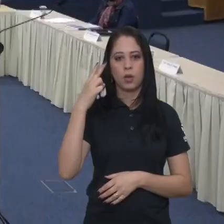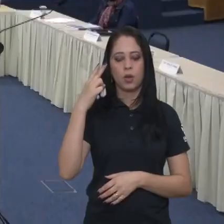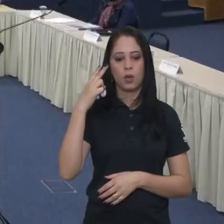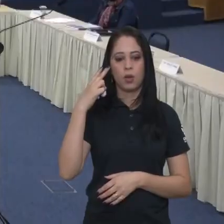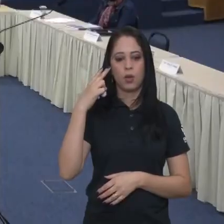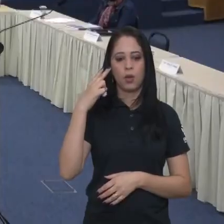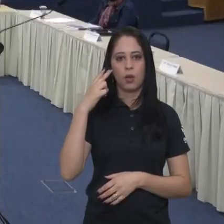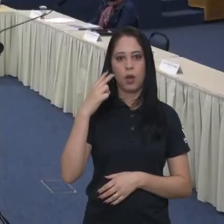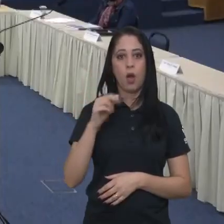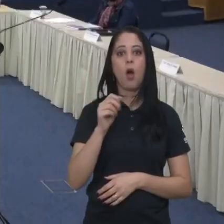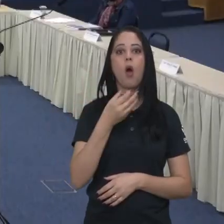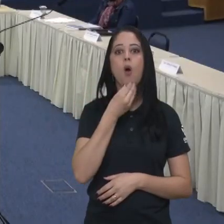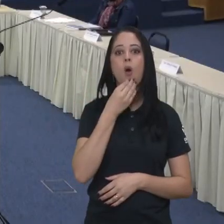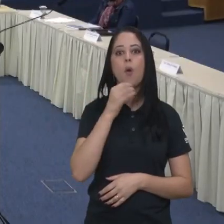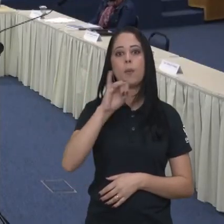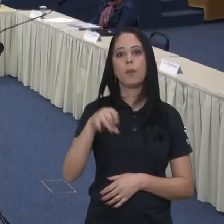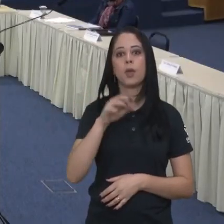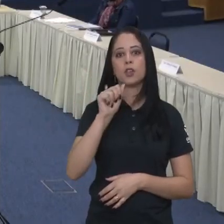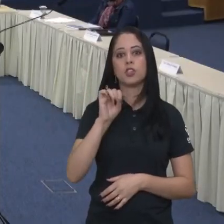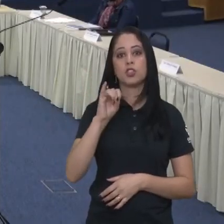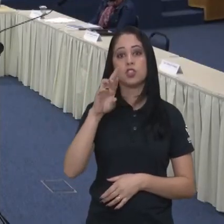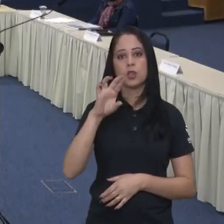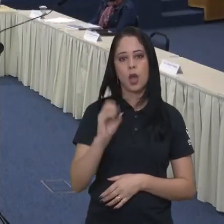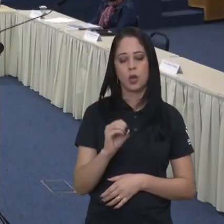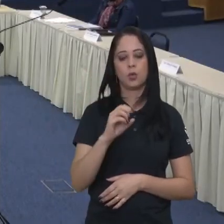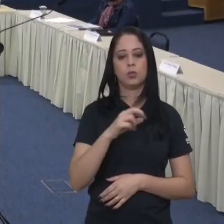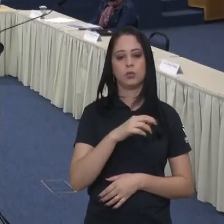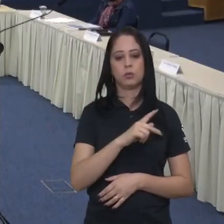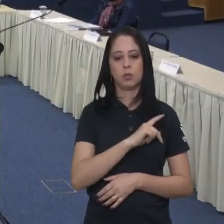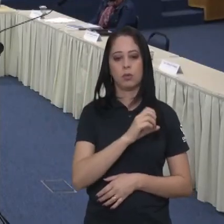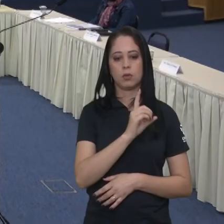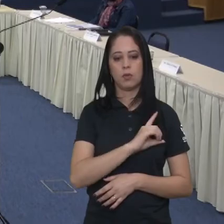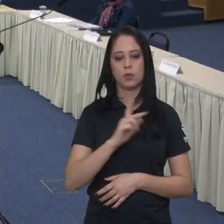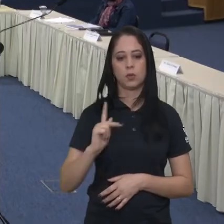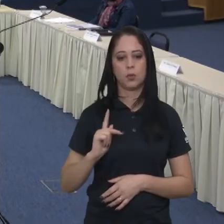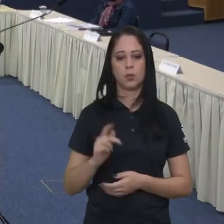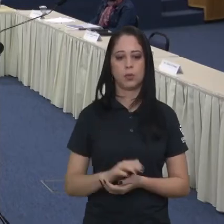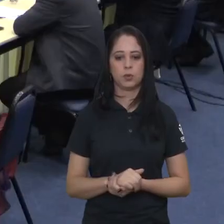o encerramento para o doutor Jairo e para os demais vereadores que quiserem fazer uma consideração.